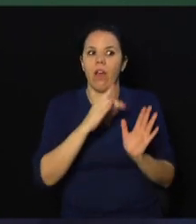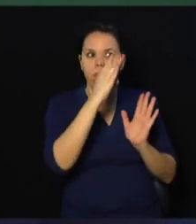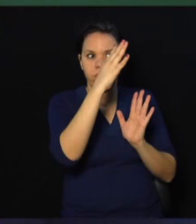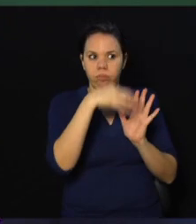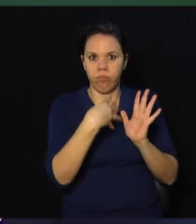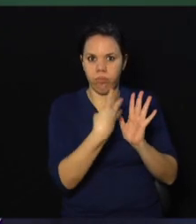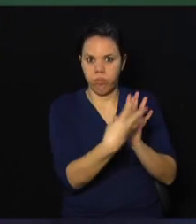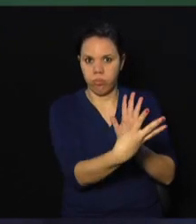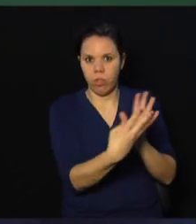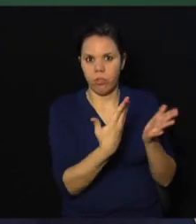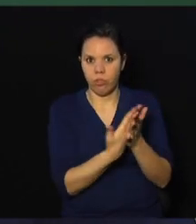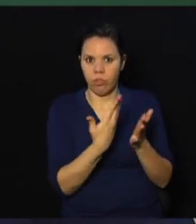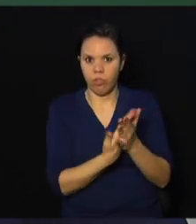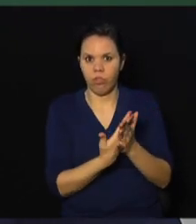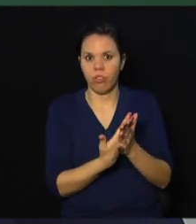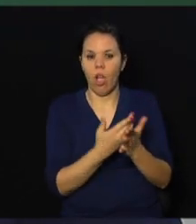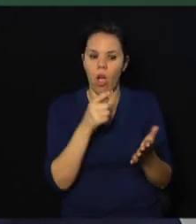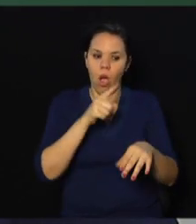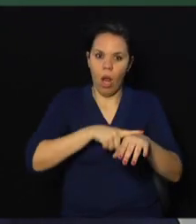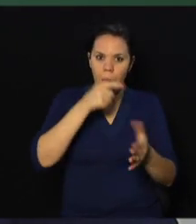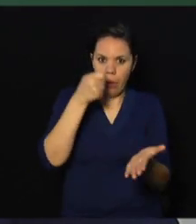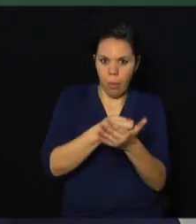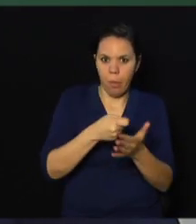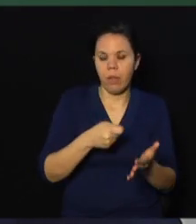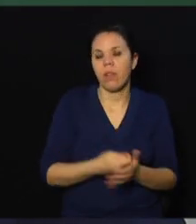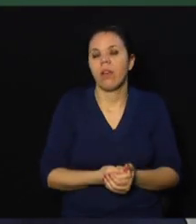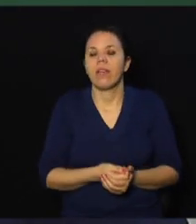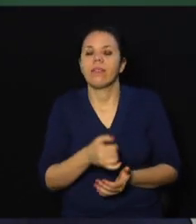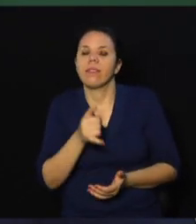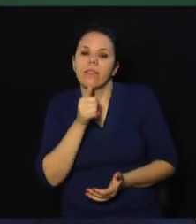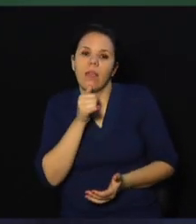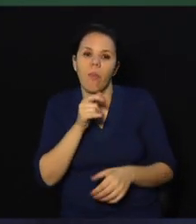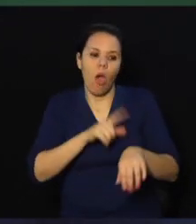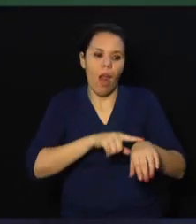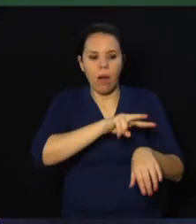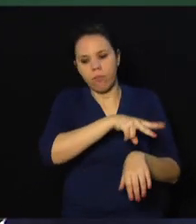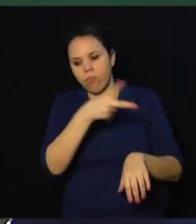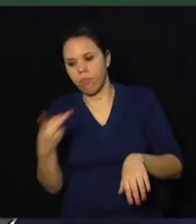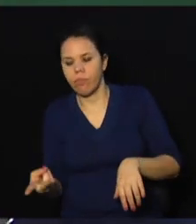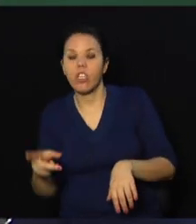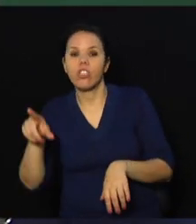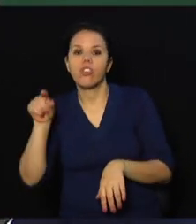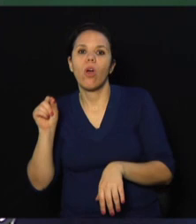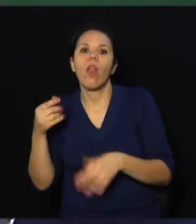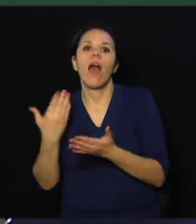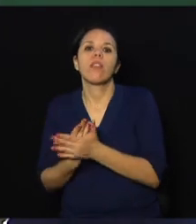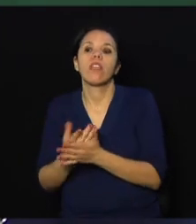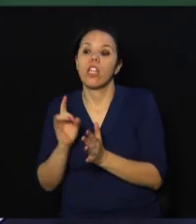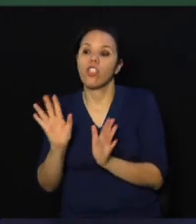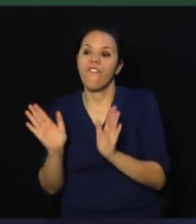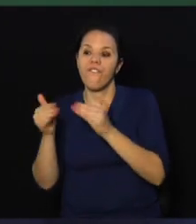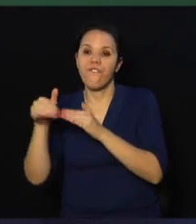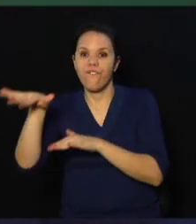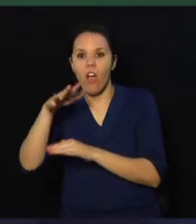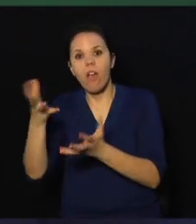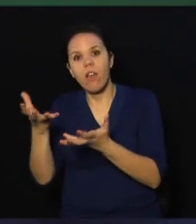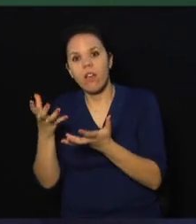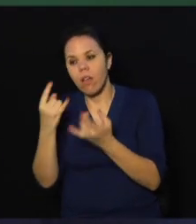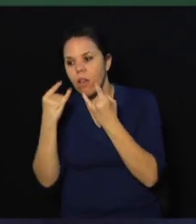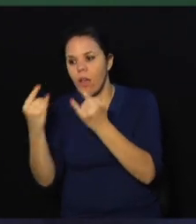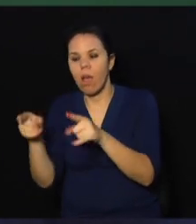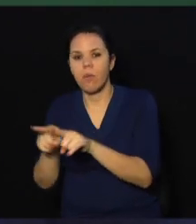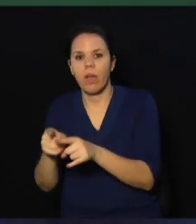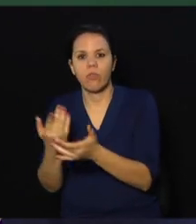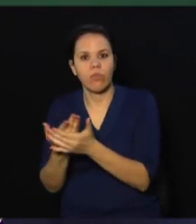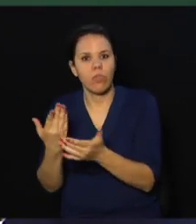obrigatória e no período letivo da tarde, no contraturno, os alunos vão escolher as aulas que interessam. E aí a gente tem os eixos